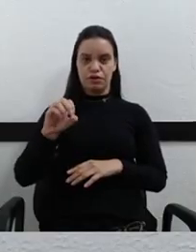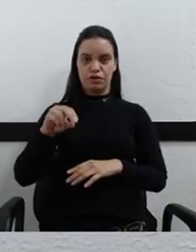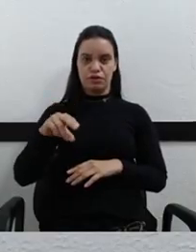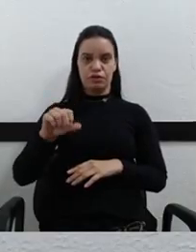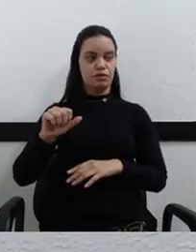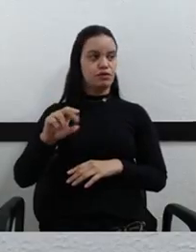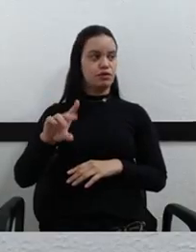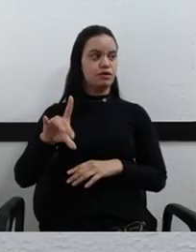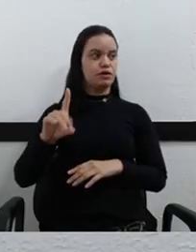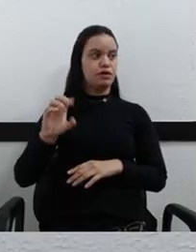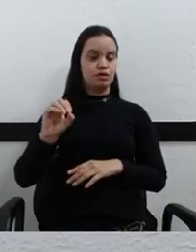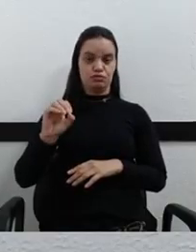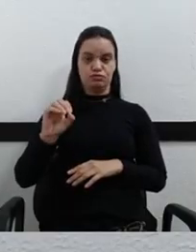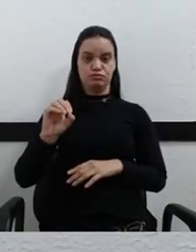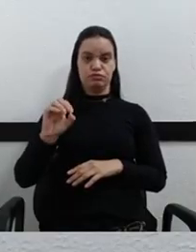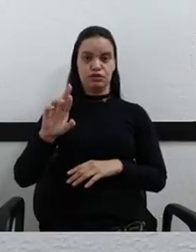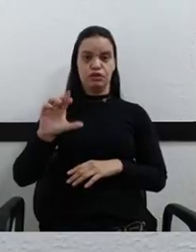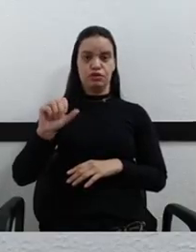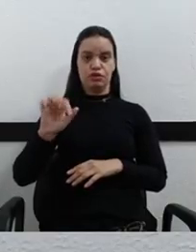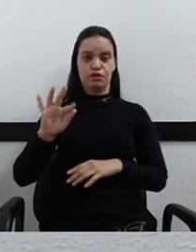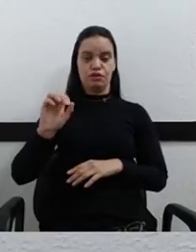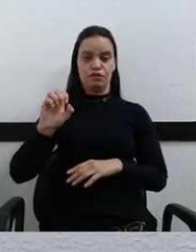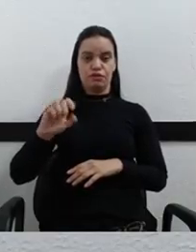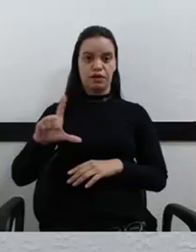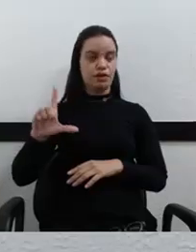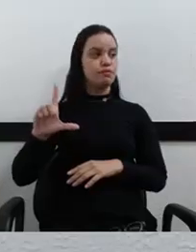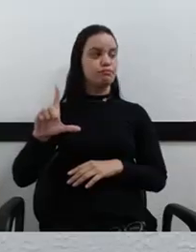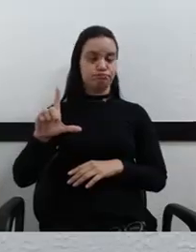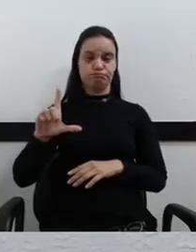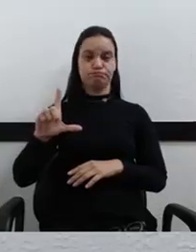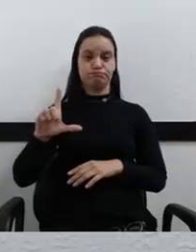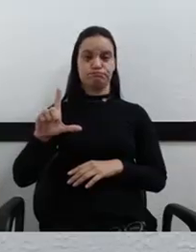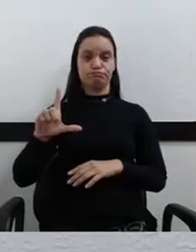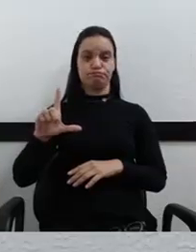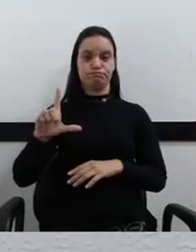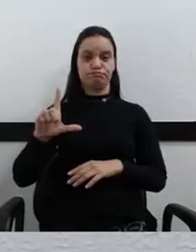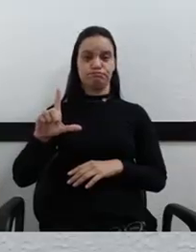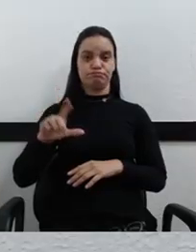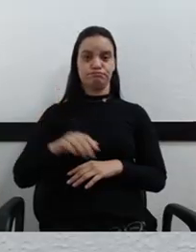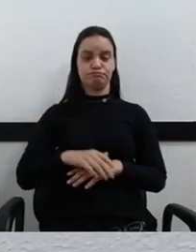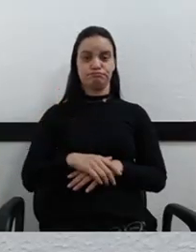Nascimento de Paula. E o Rafael Camarão, proponente.